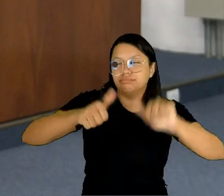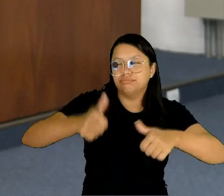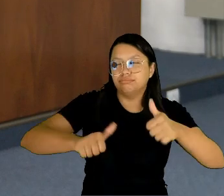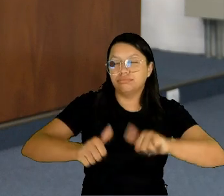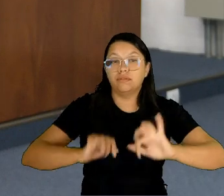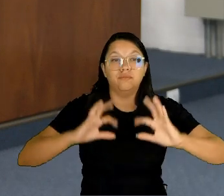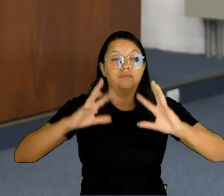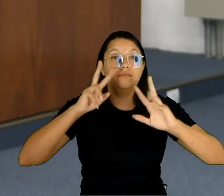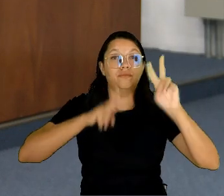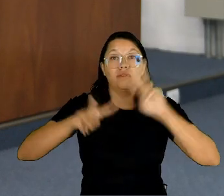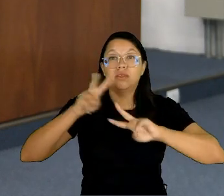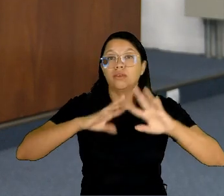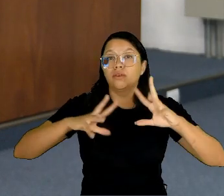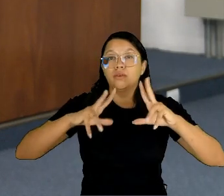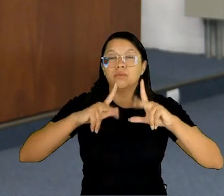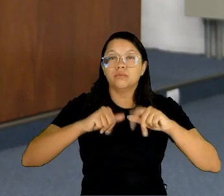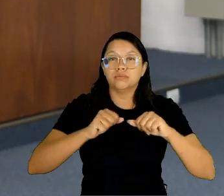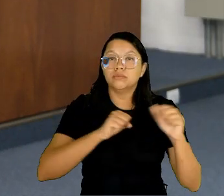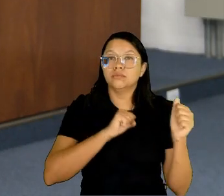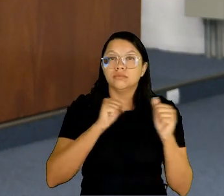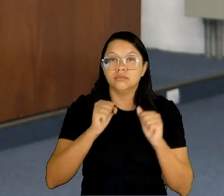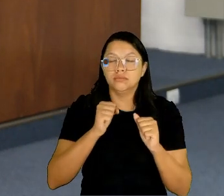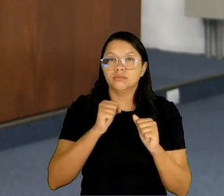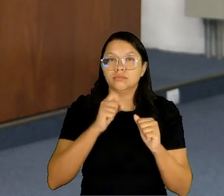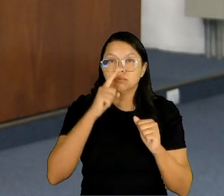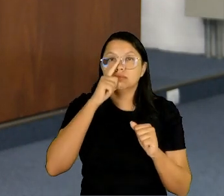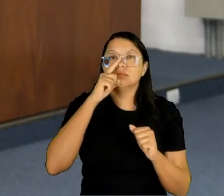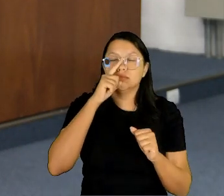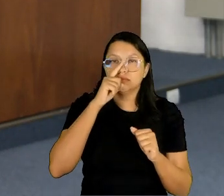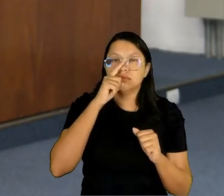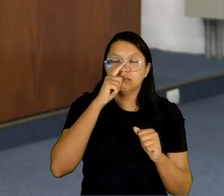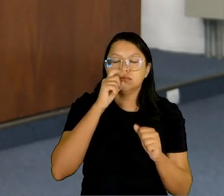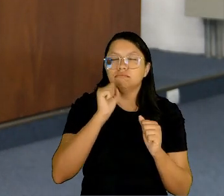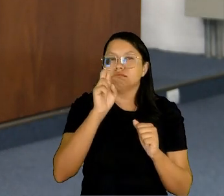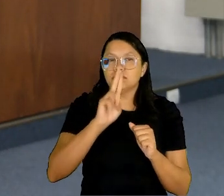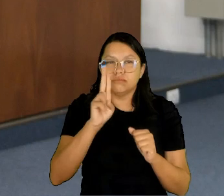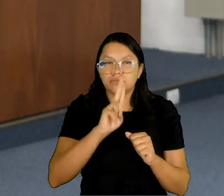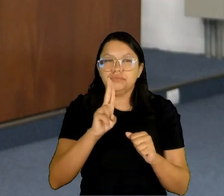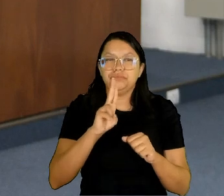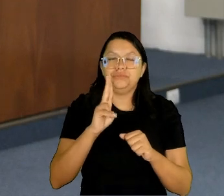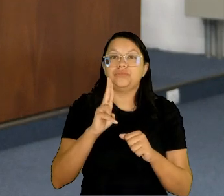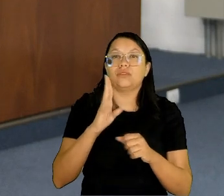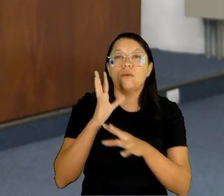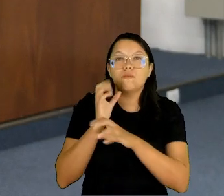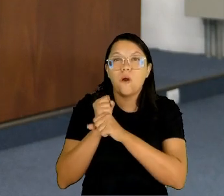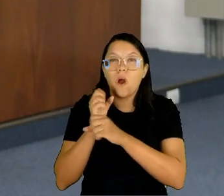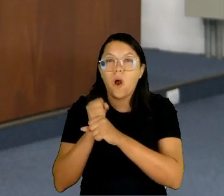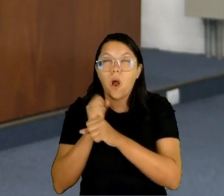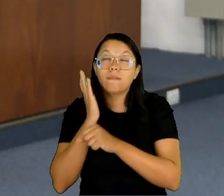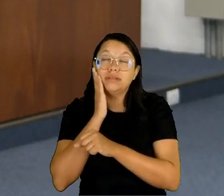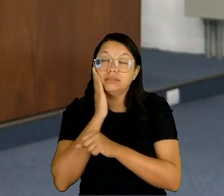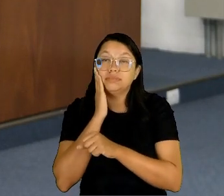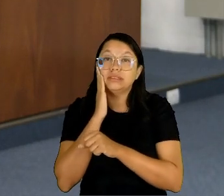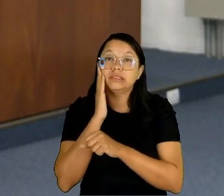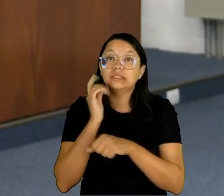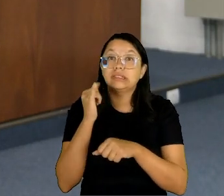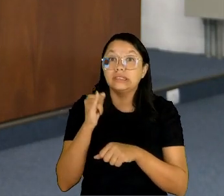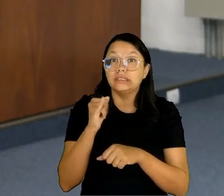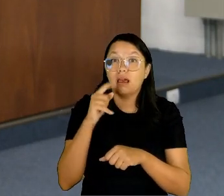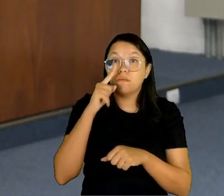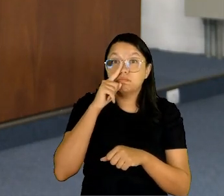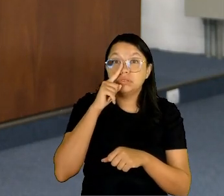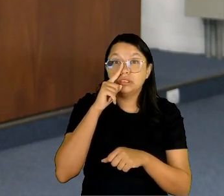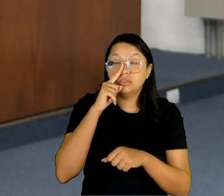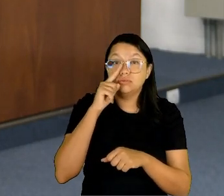consulta, verificar o risco desse paciente. A gente pode usar até alguns scores, algumas calculadoras, para predizer se o risco de